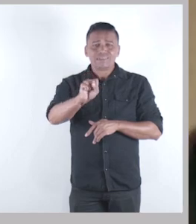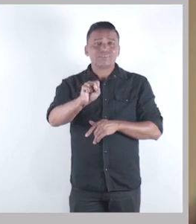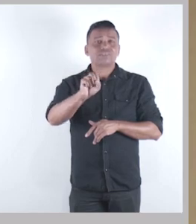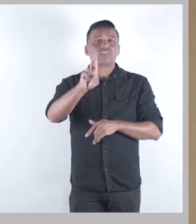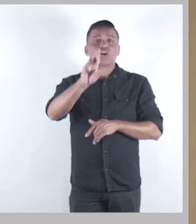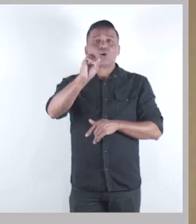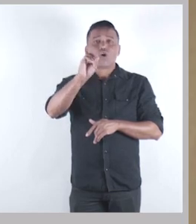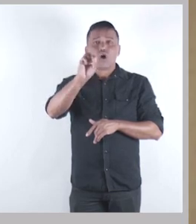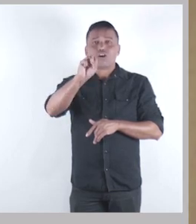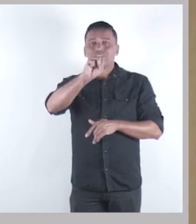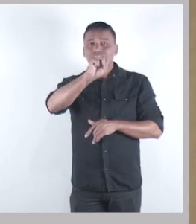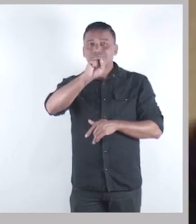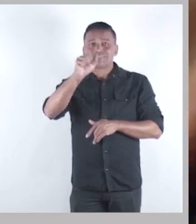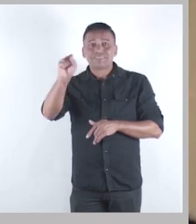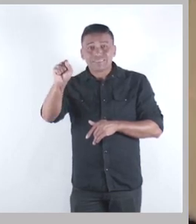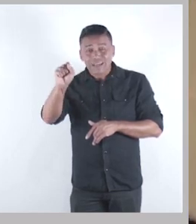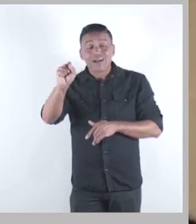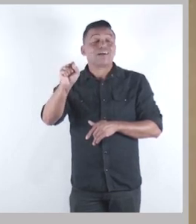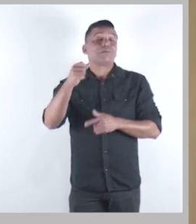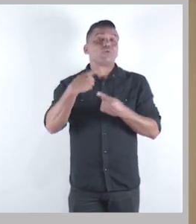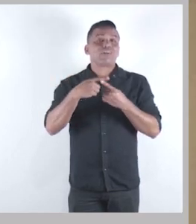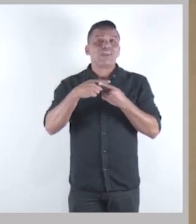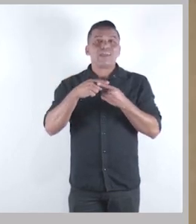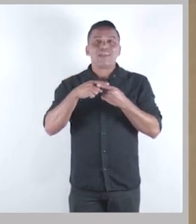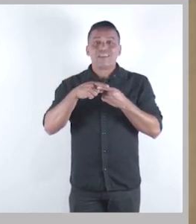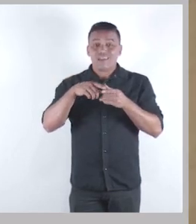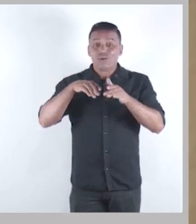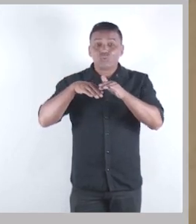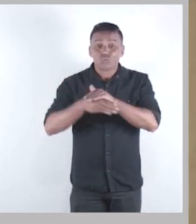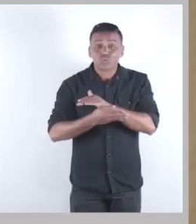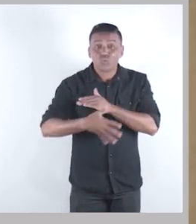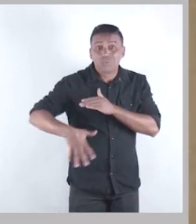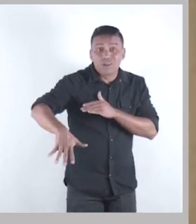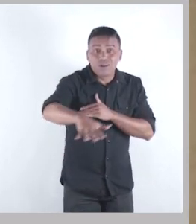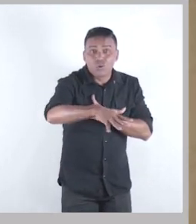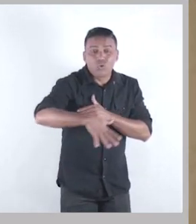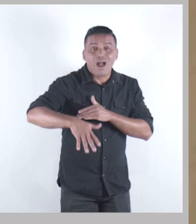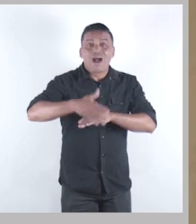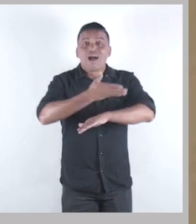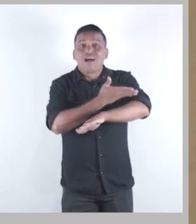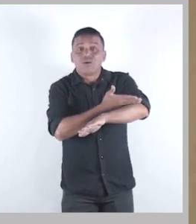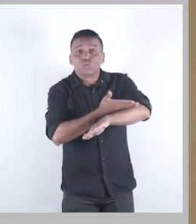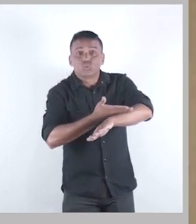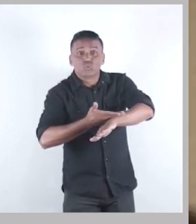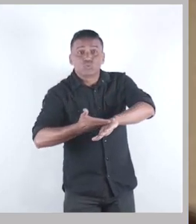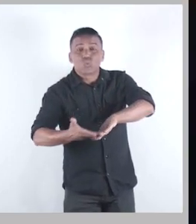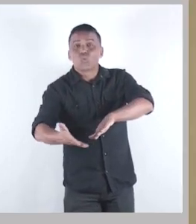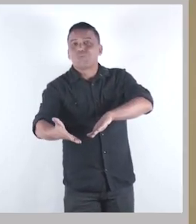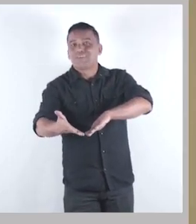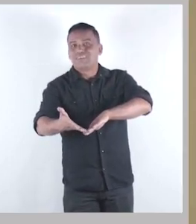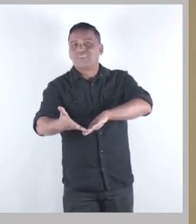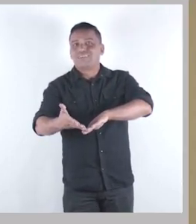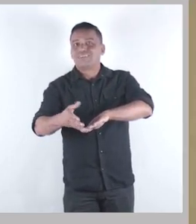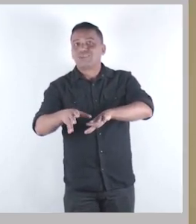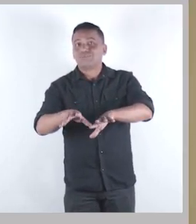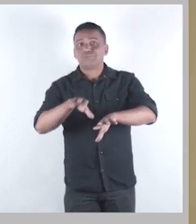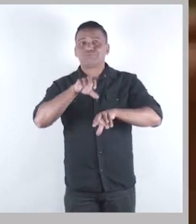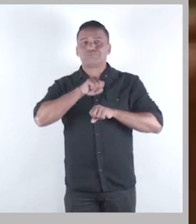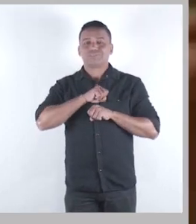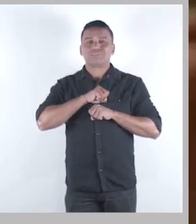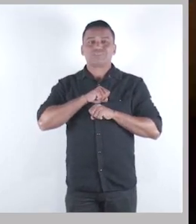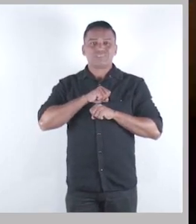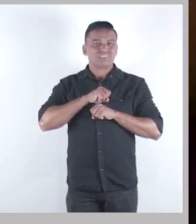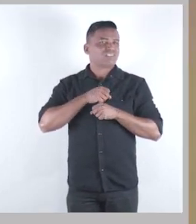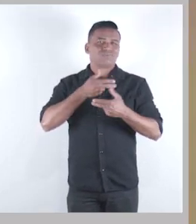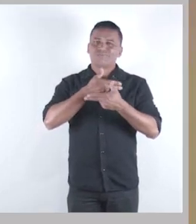da comunidade e vai colocando. E faz a tradução dentro do texto. Pronto. Há outros, né? Outros já conhecem. O